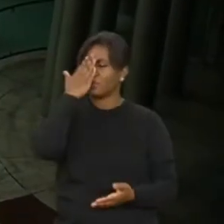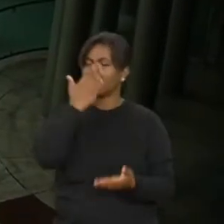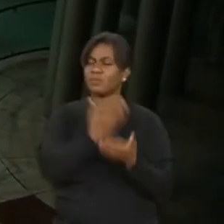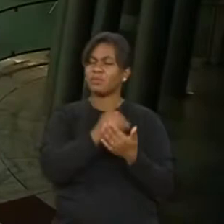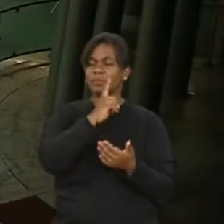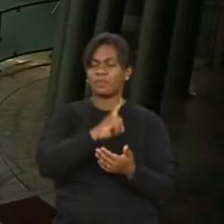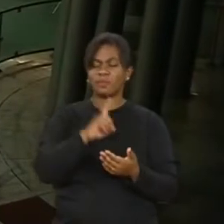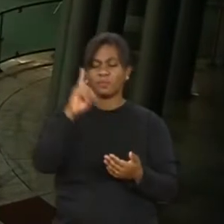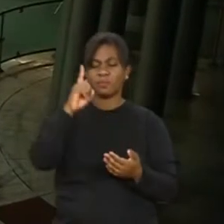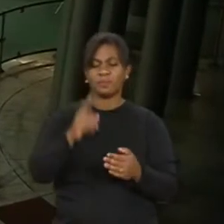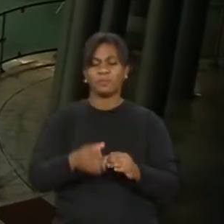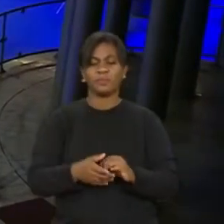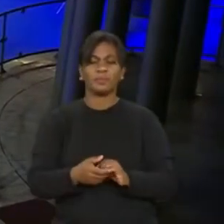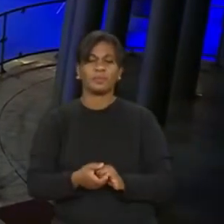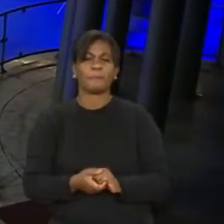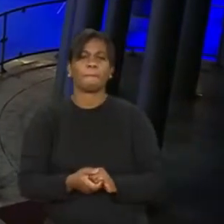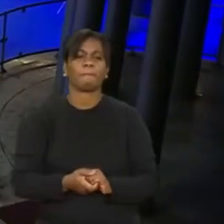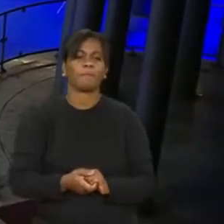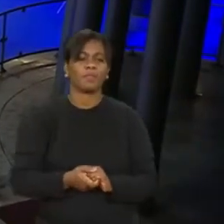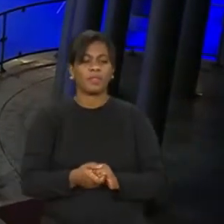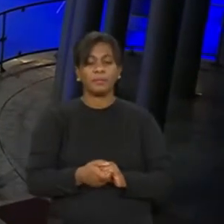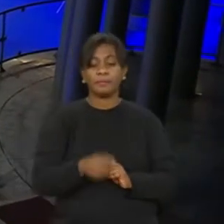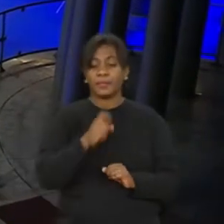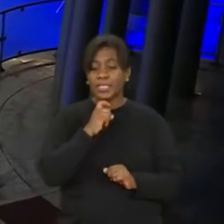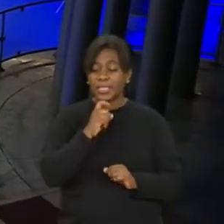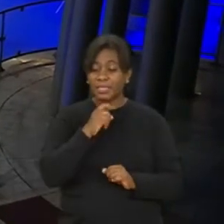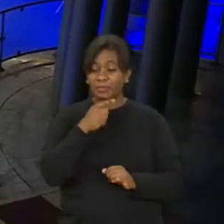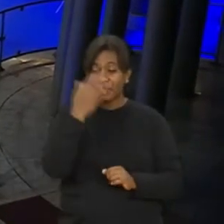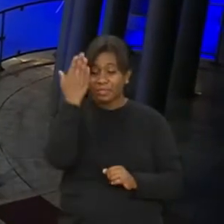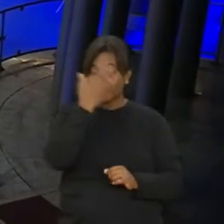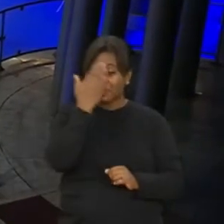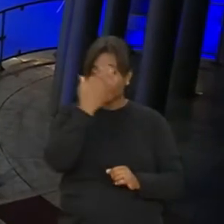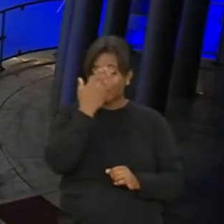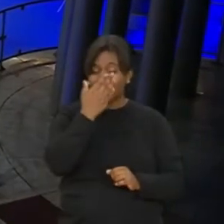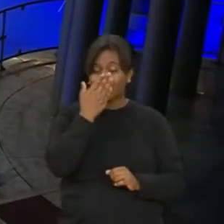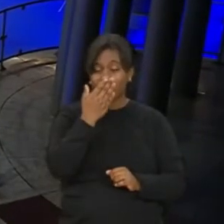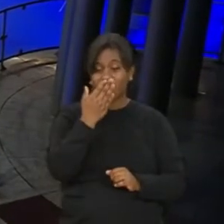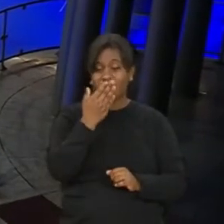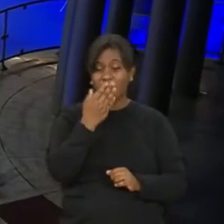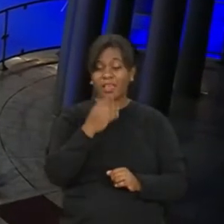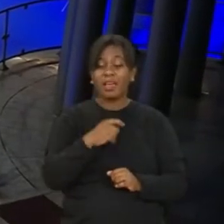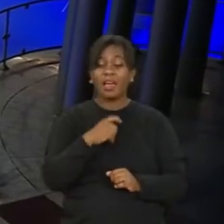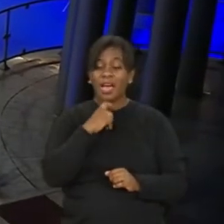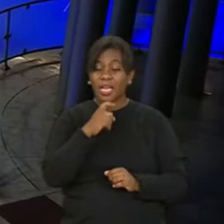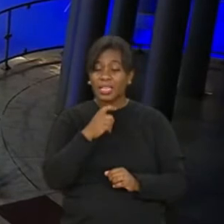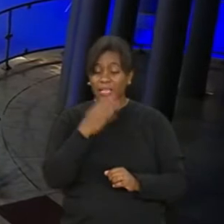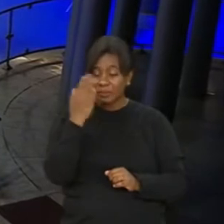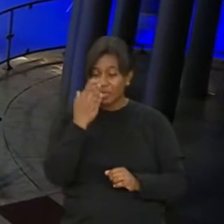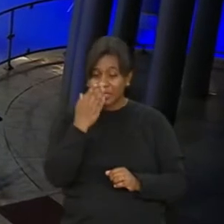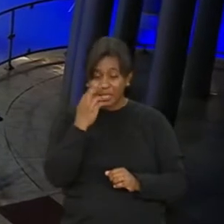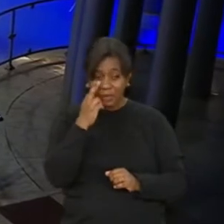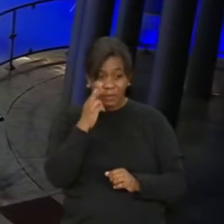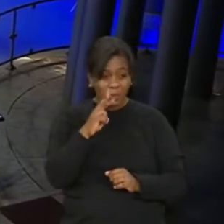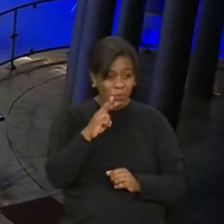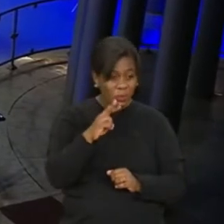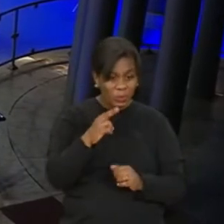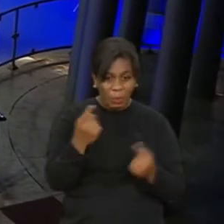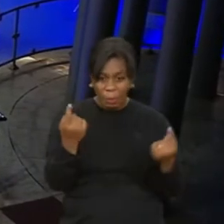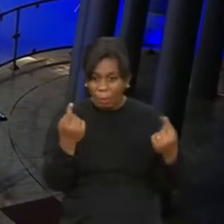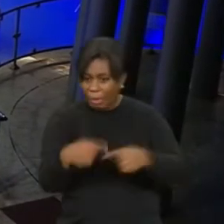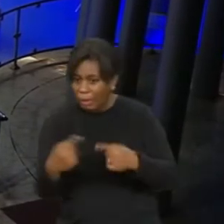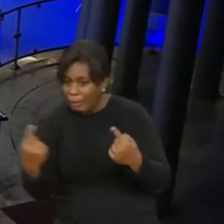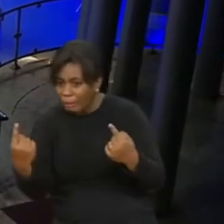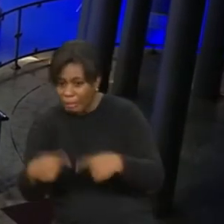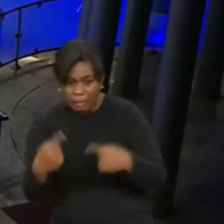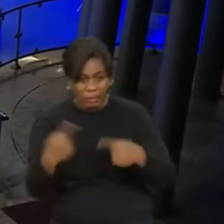nele. Ainda que você não esteja vendo o que gostaria, ainda que você esteja vendo tudo o contrário, ainda que